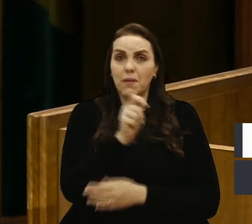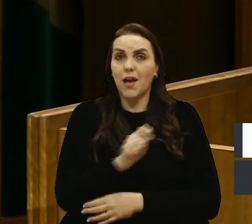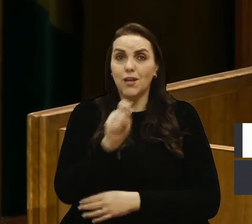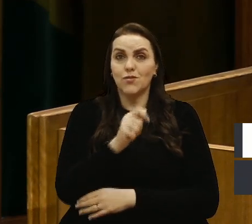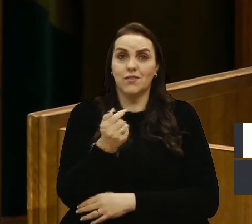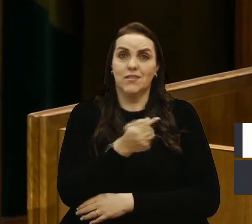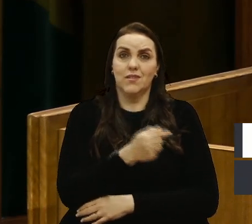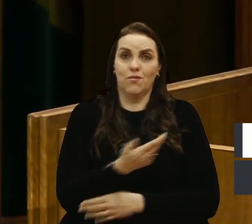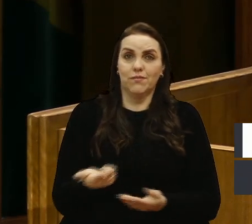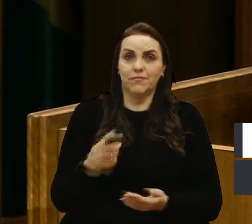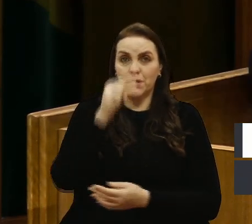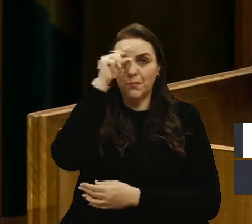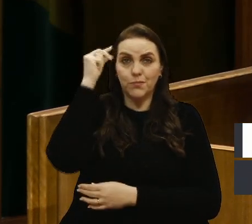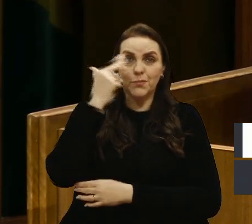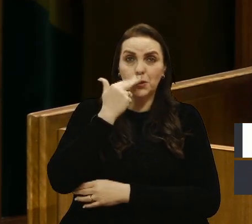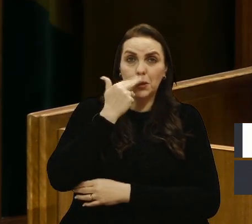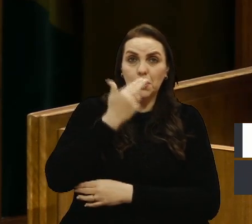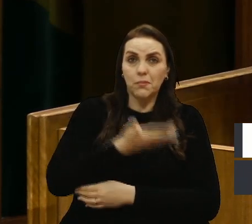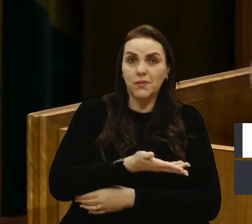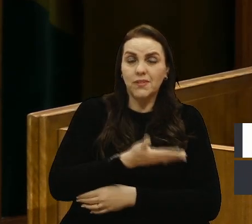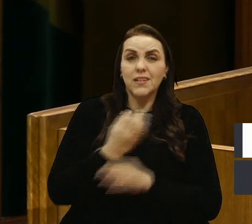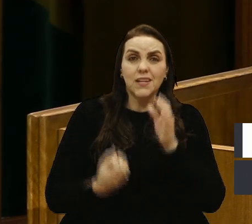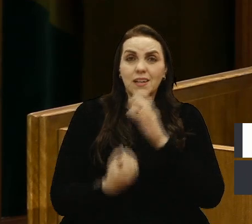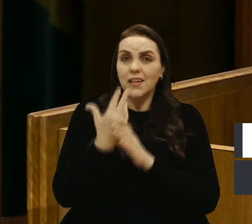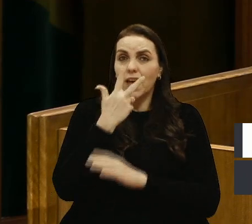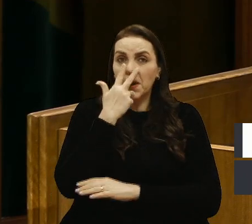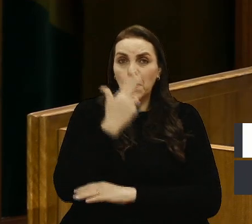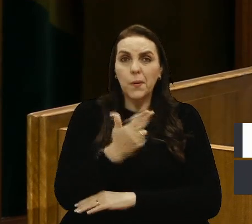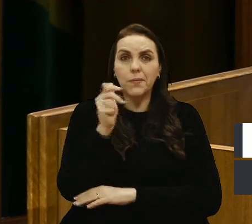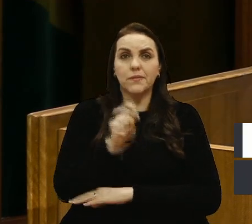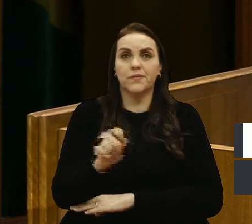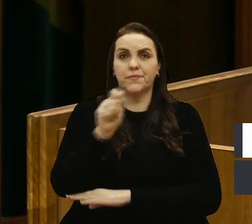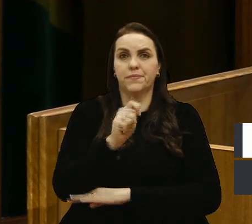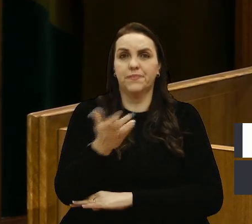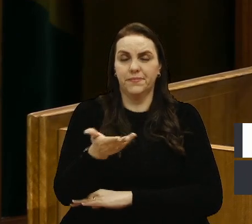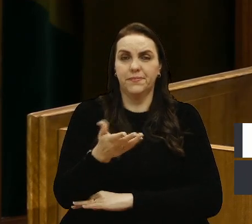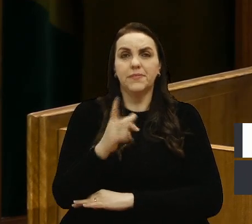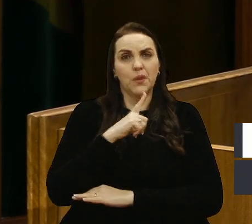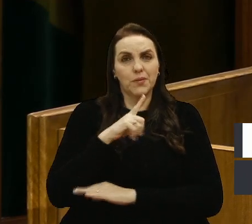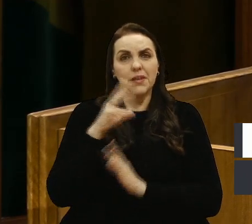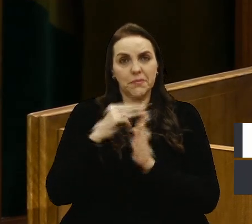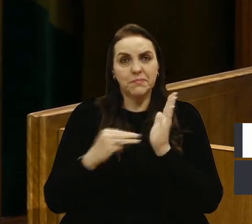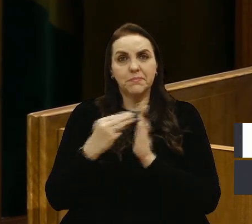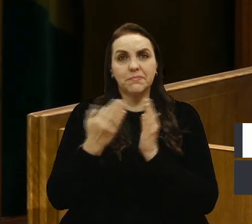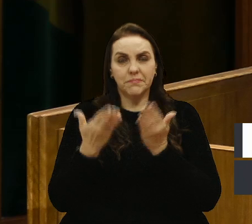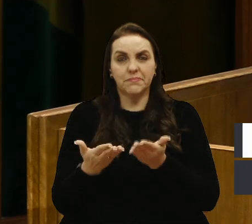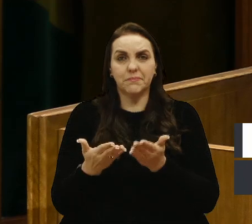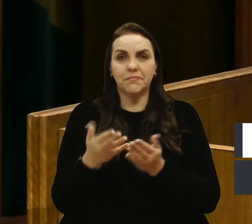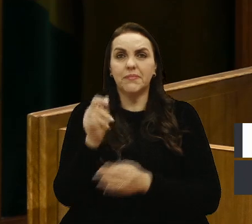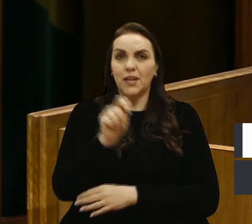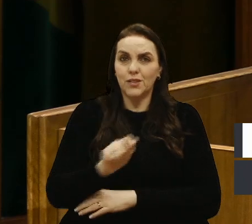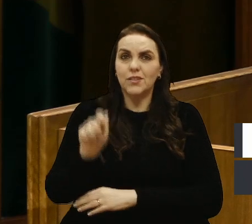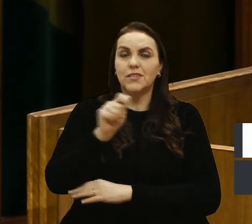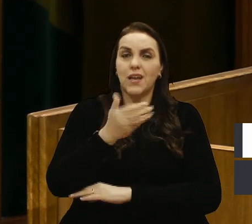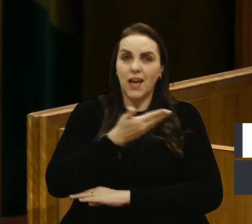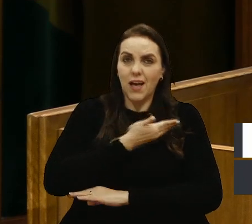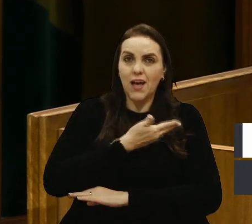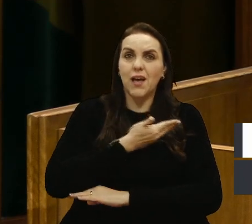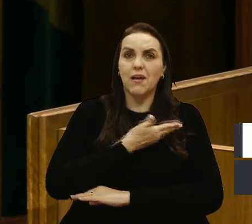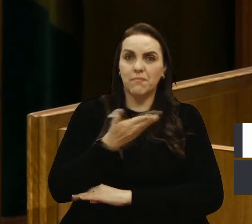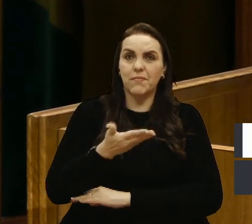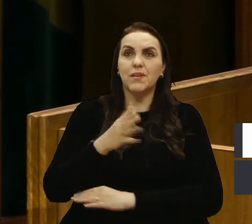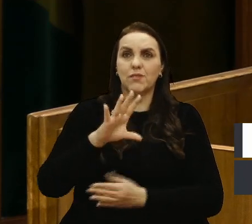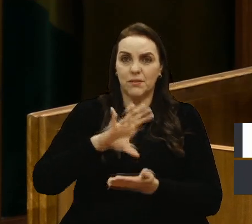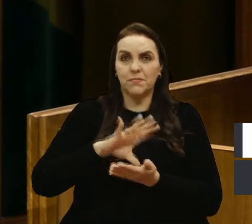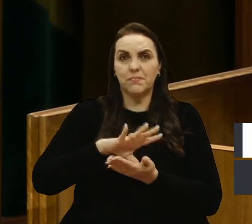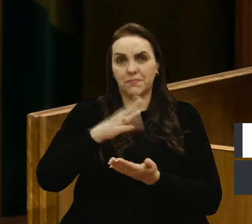seguinte: meus amigos, criem uma associação. Eu tenho um exemplo vivo da Associação dos Amigos da Praça Monteiro